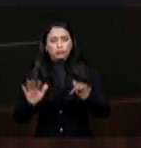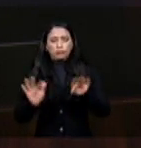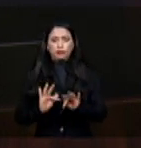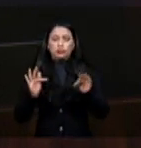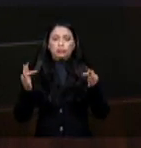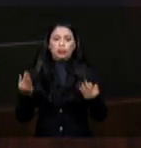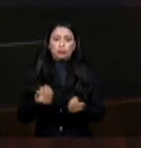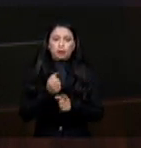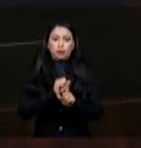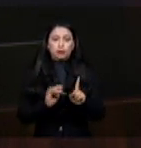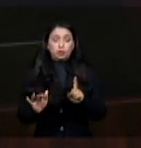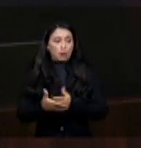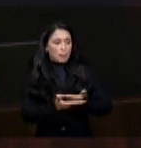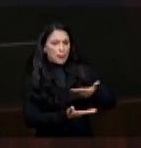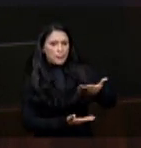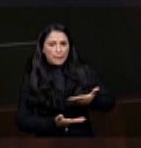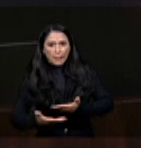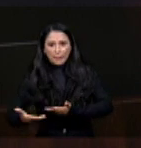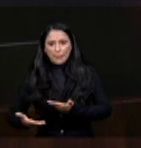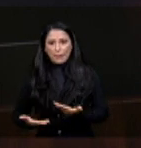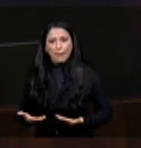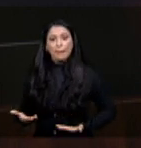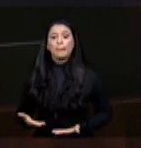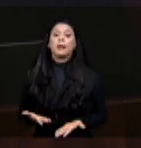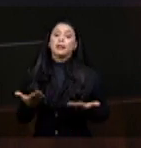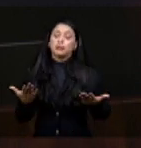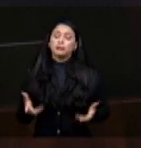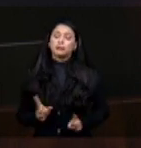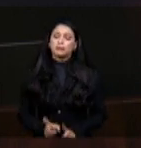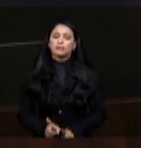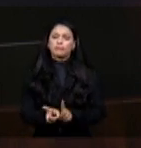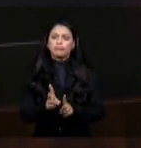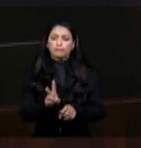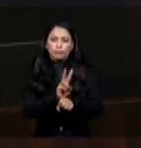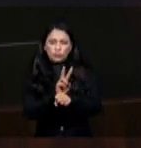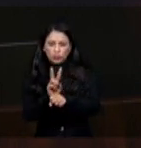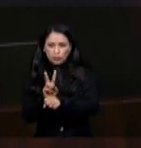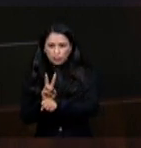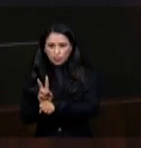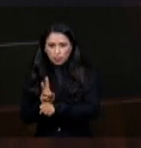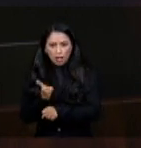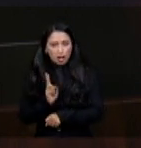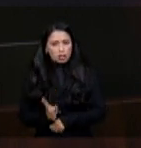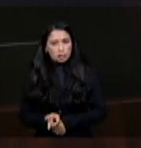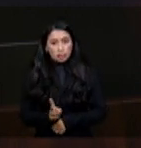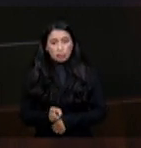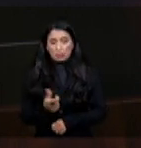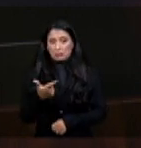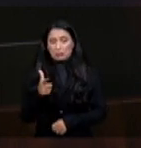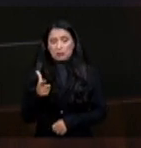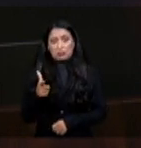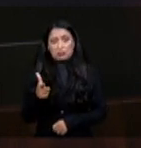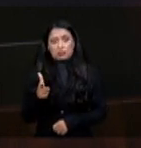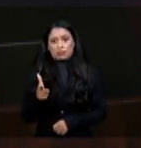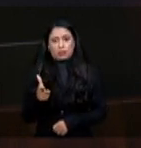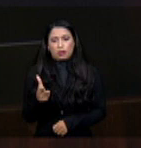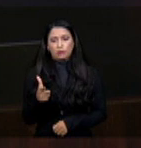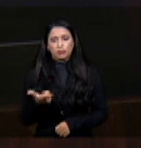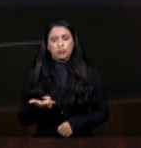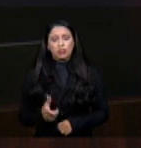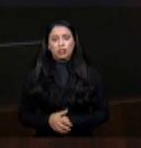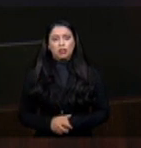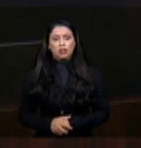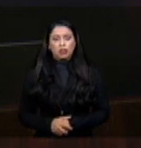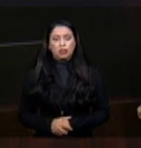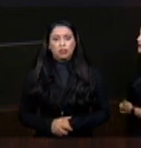convívio social exige portanto permanente vigilância e não vá portanto assim uma